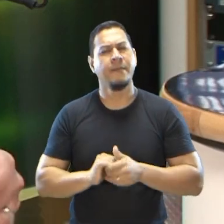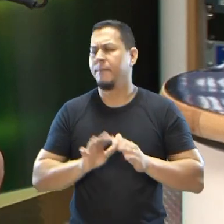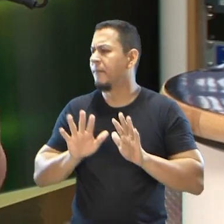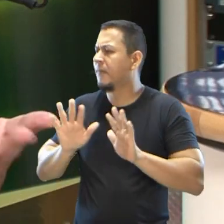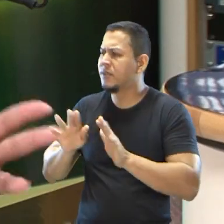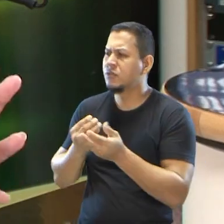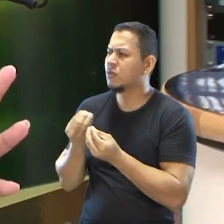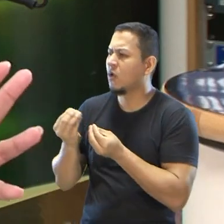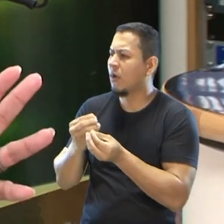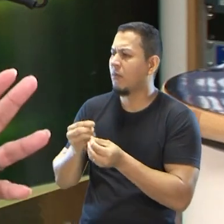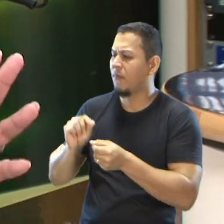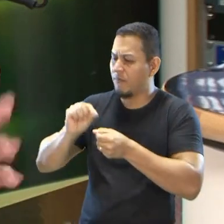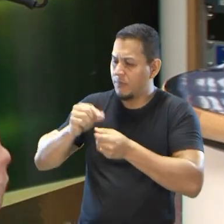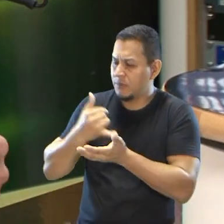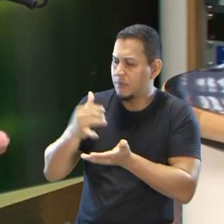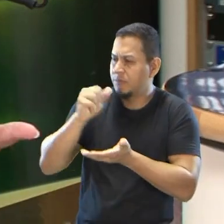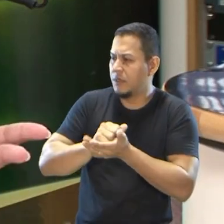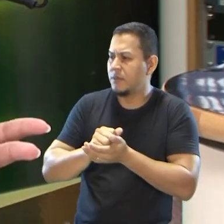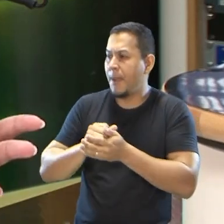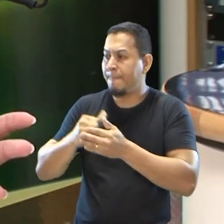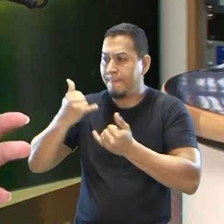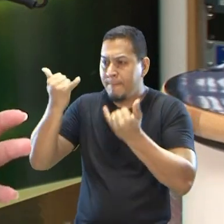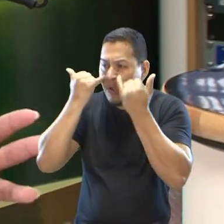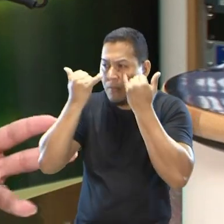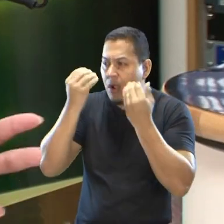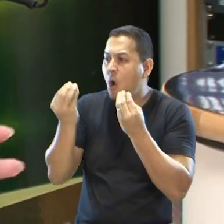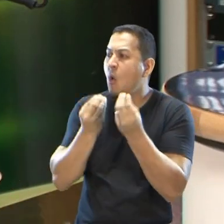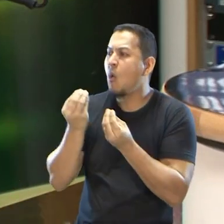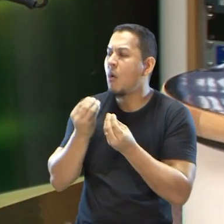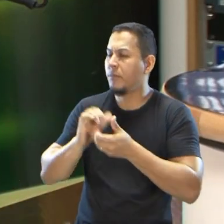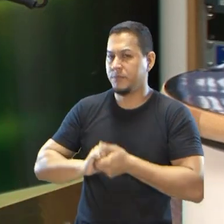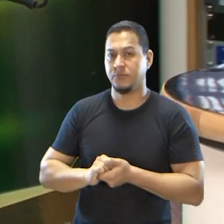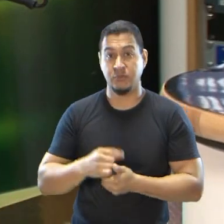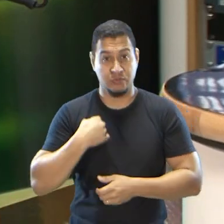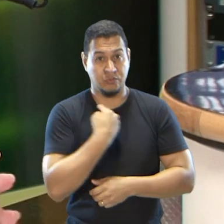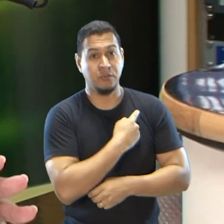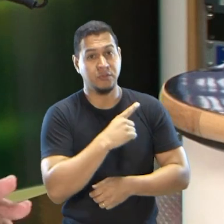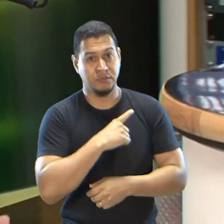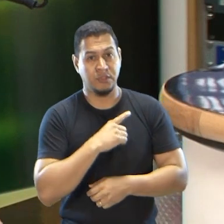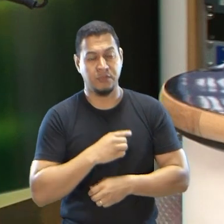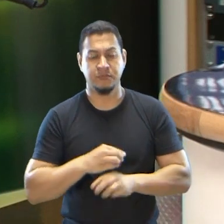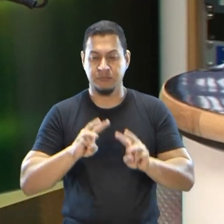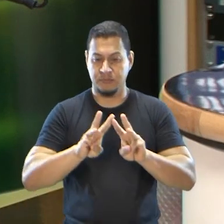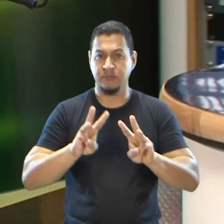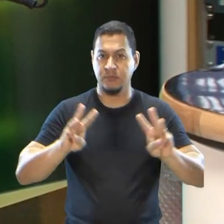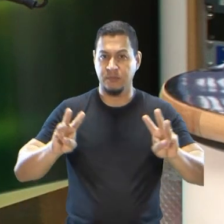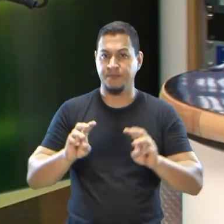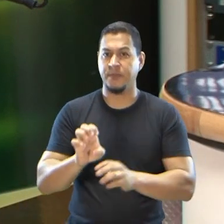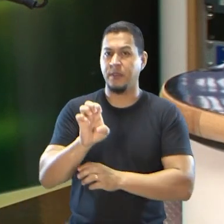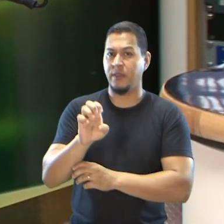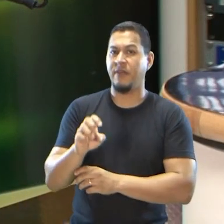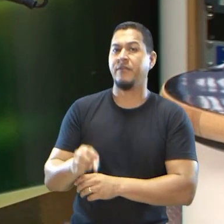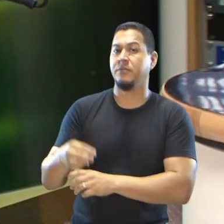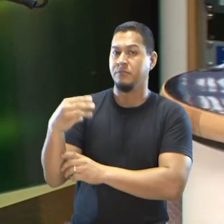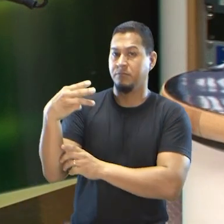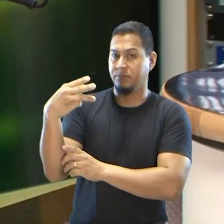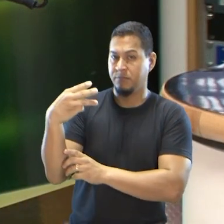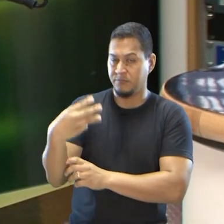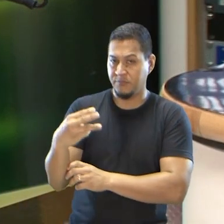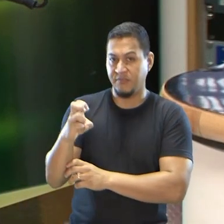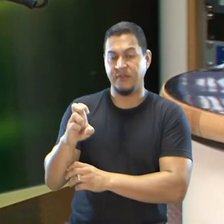aí, como que faz para se inscrever no evento? Onde busca mais informações sobre ele? Isso, nós temos o site EVEN3, que tem todas